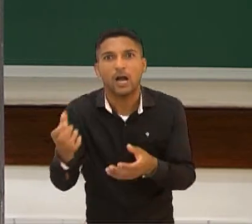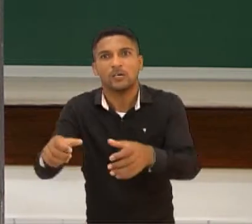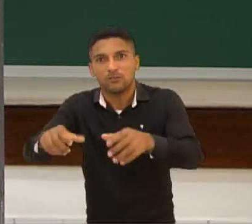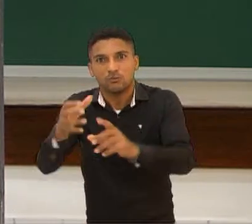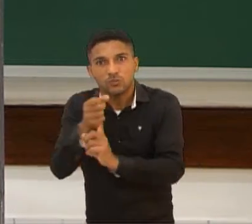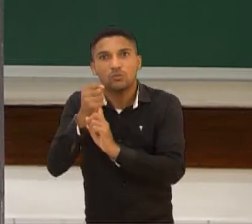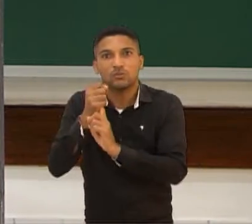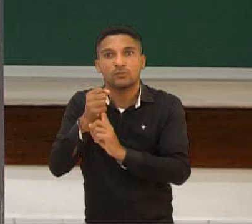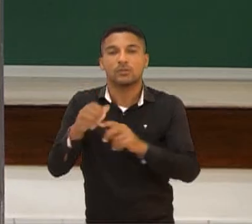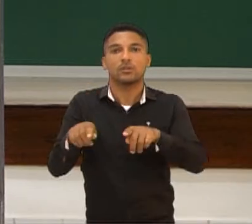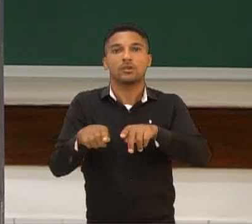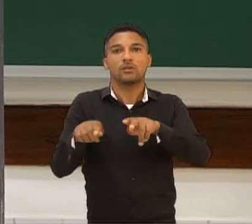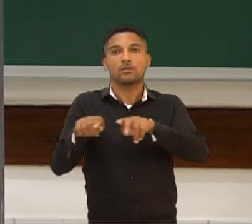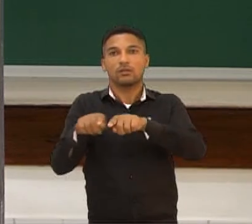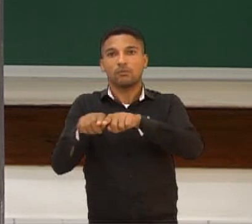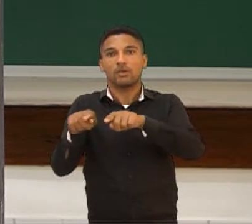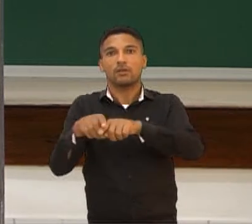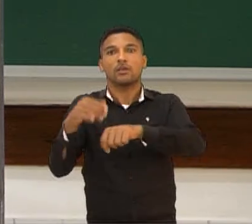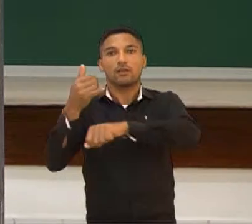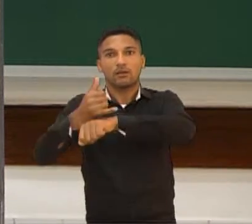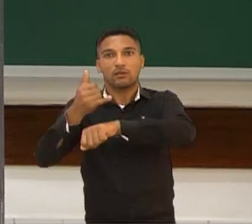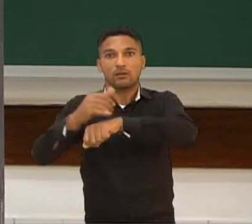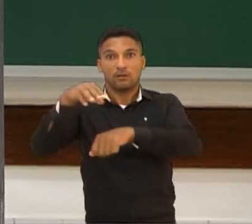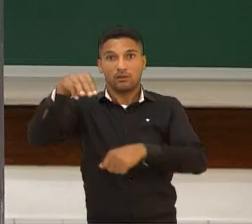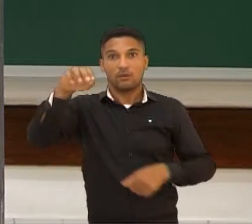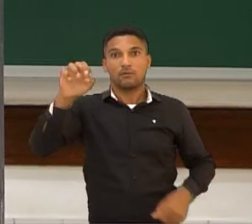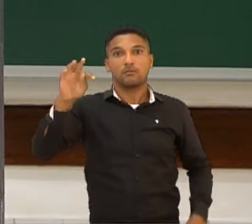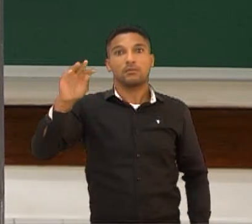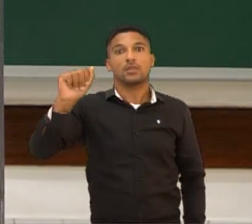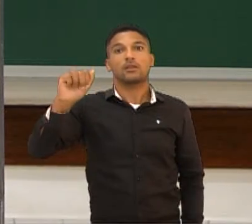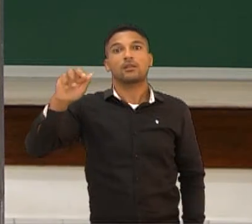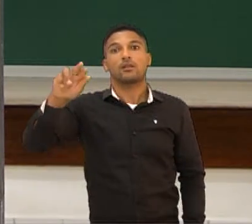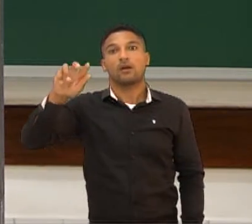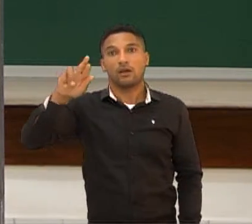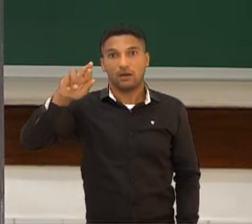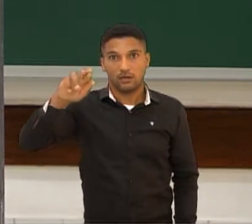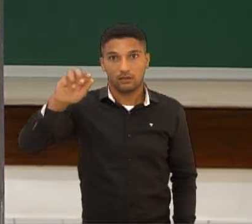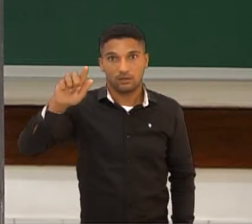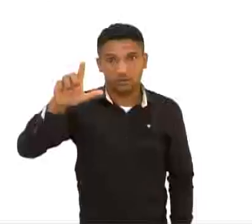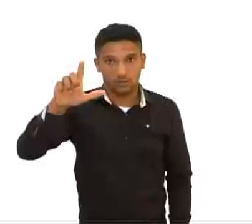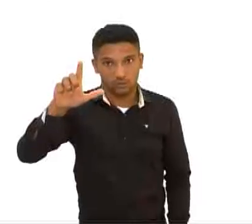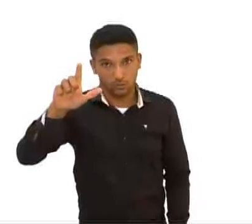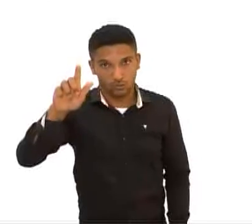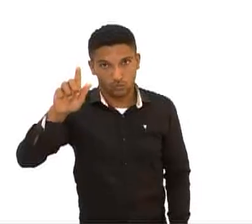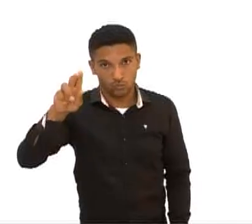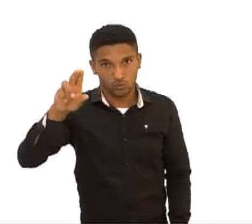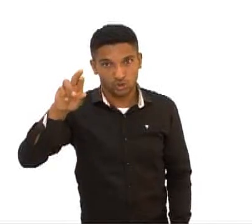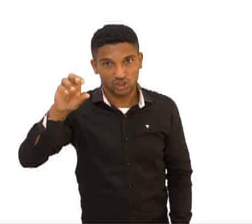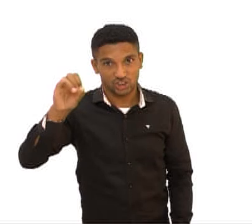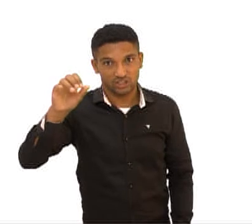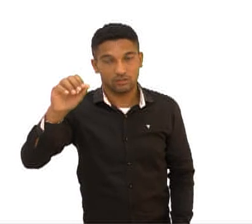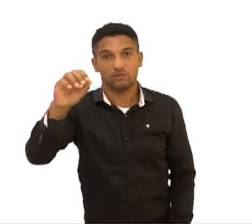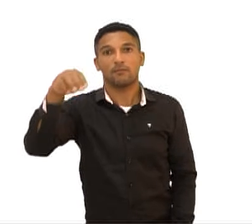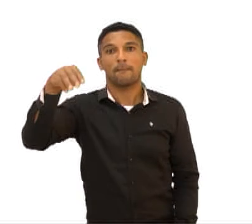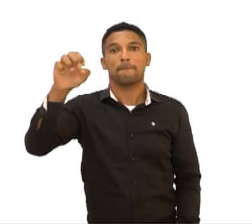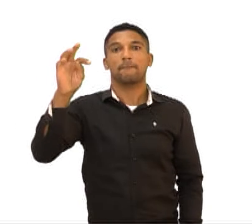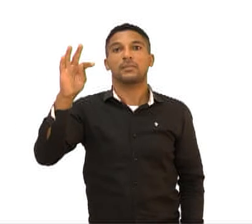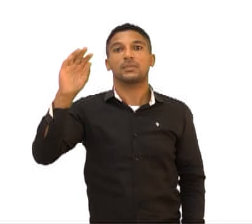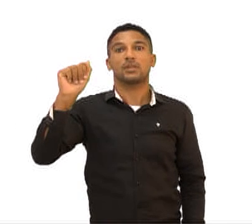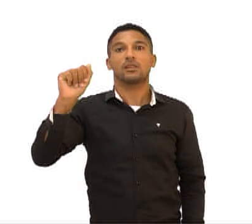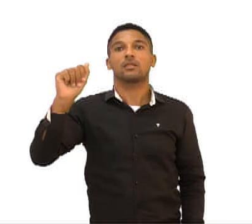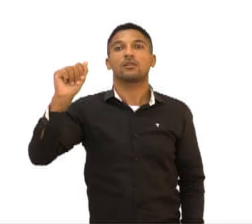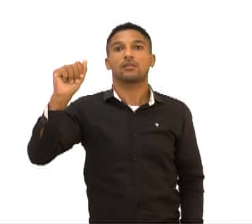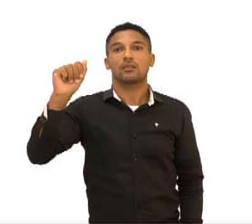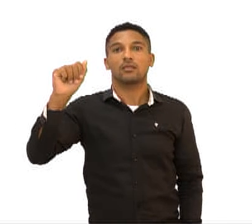da metalurgia, eles vão se fixar em vários territórios, né? E talvez um dos